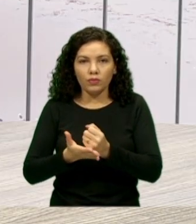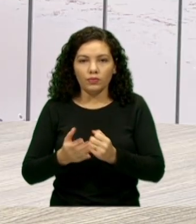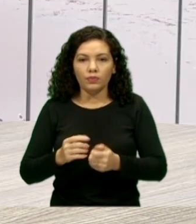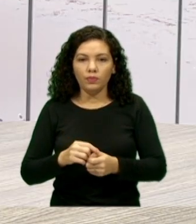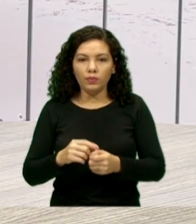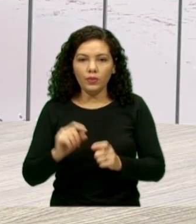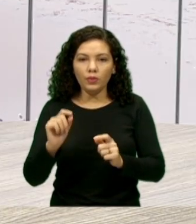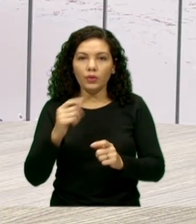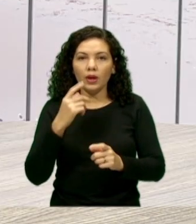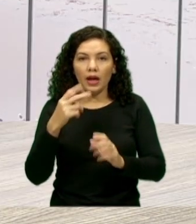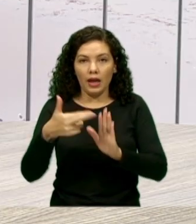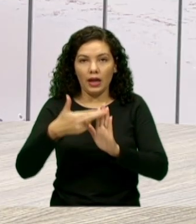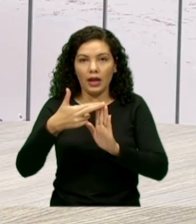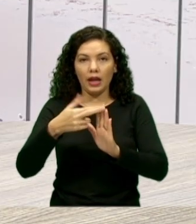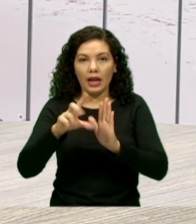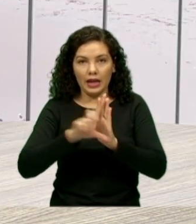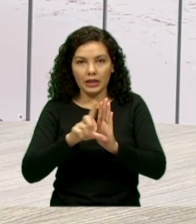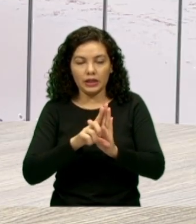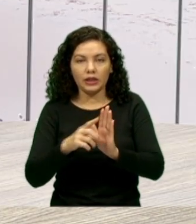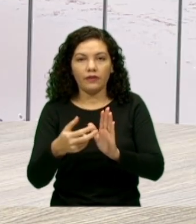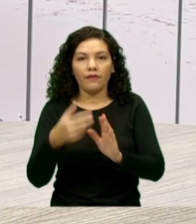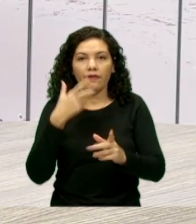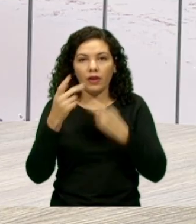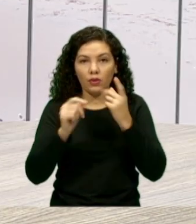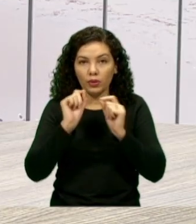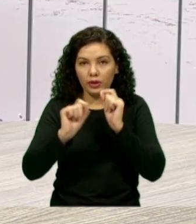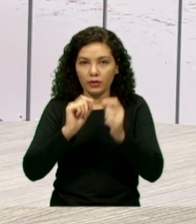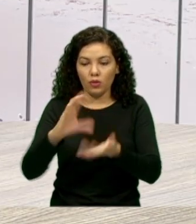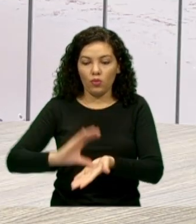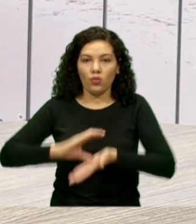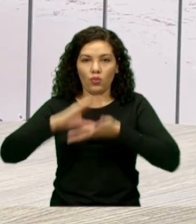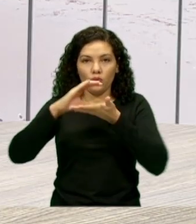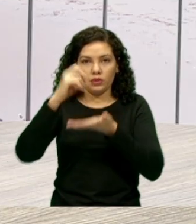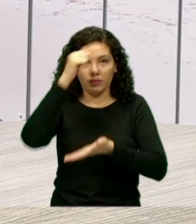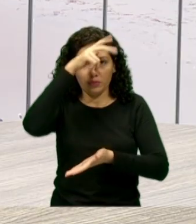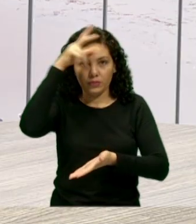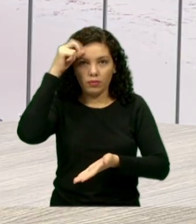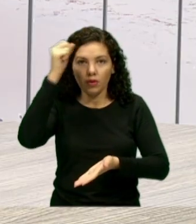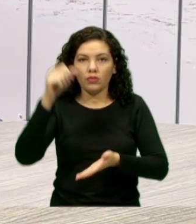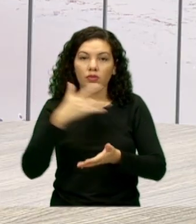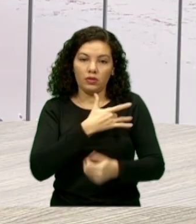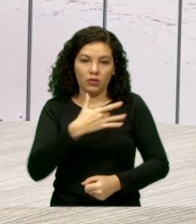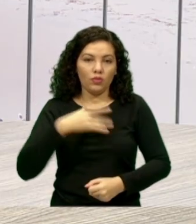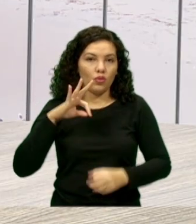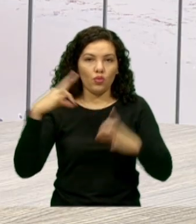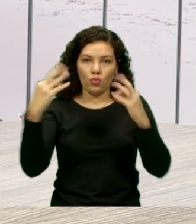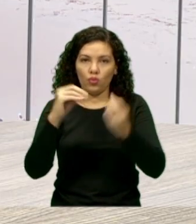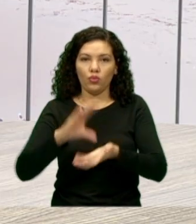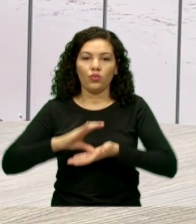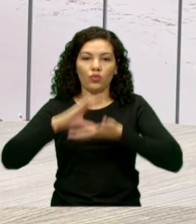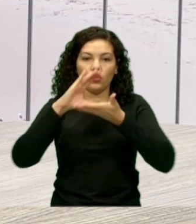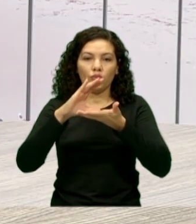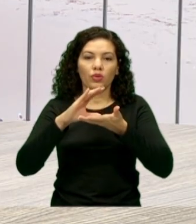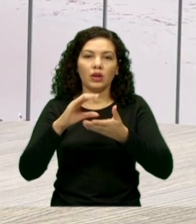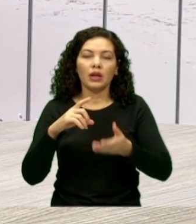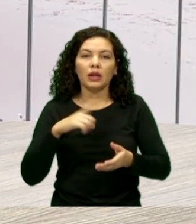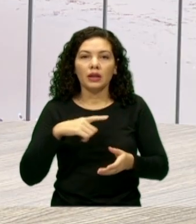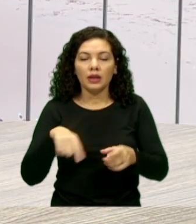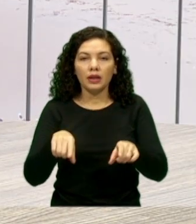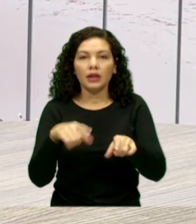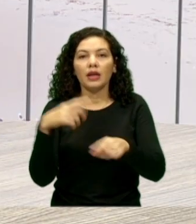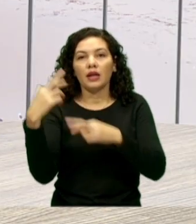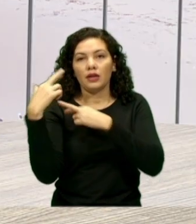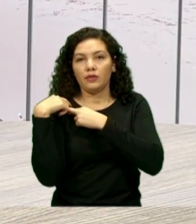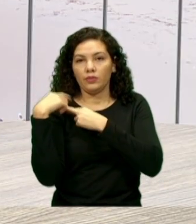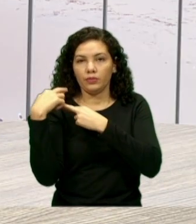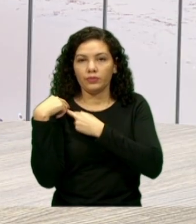Porque o que diz a legislação? O Conselho Municipal de Saúde, todos os conselheiros, nós somos também